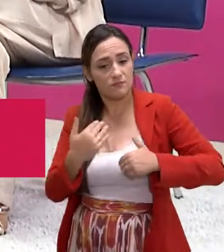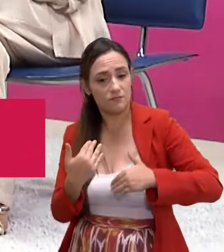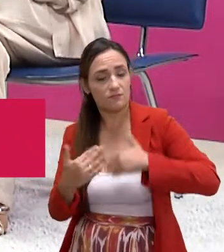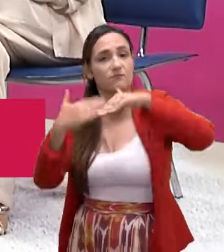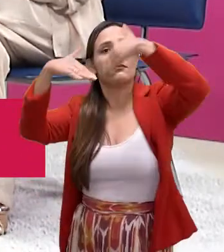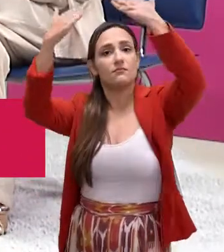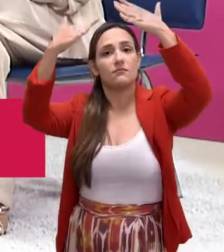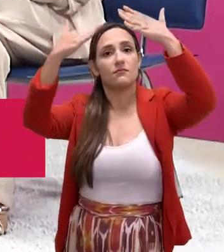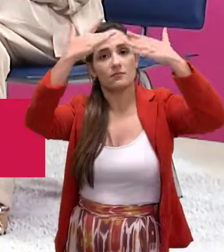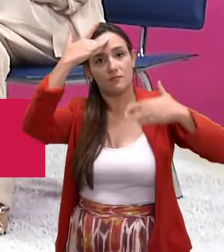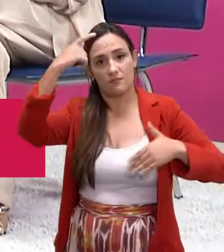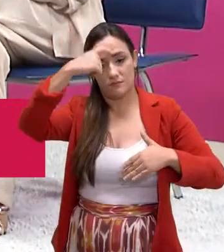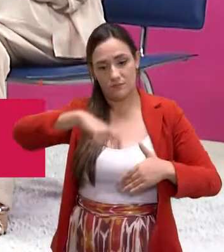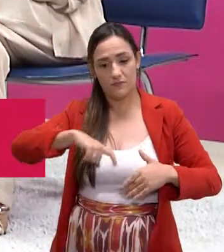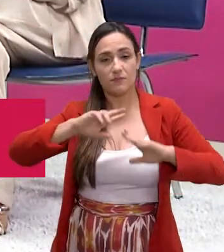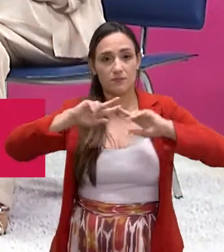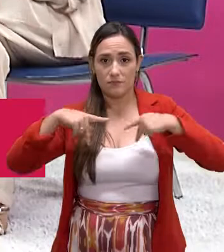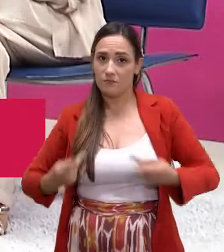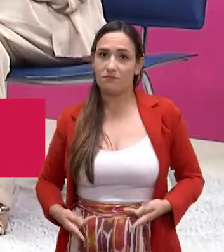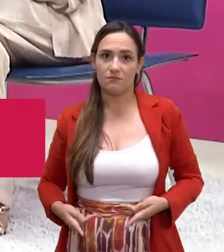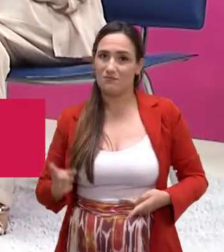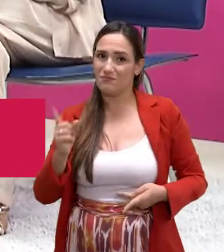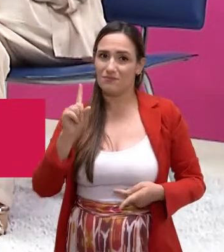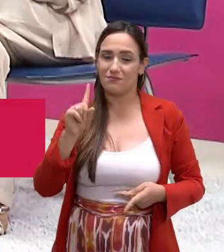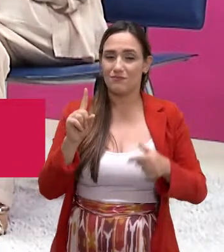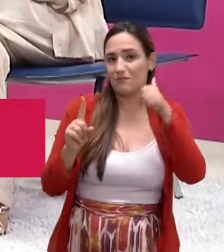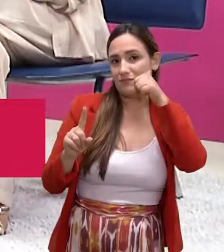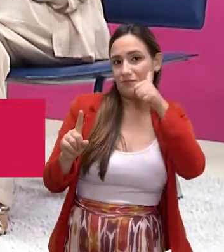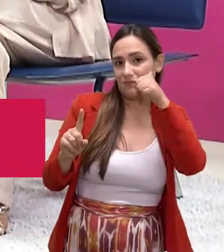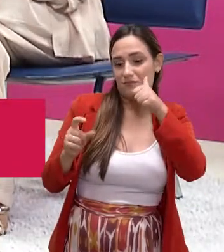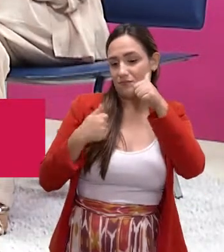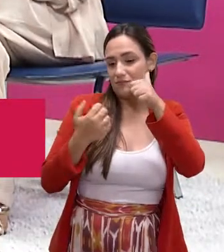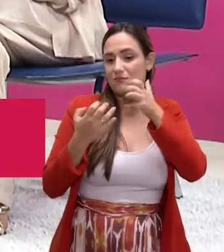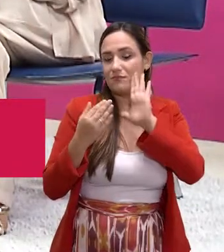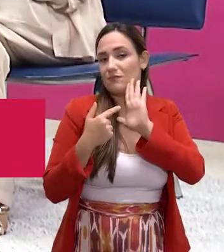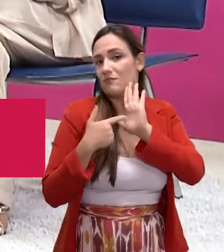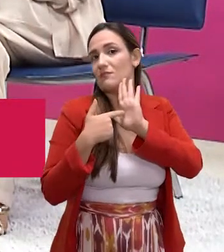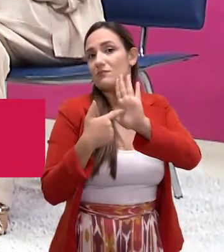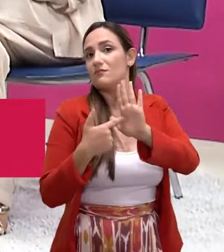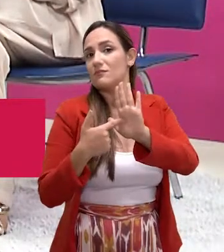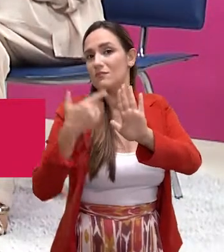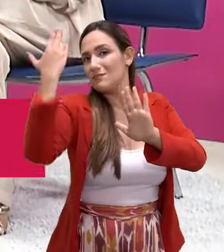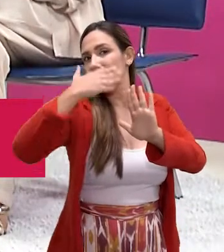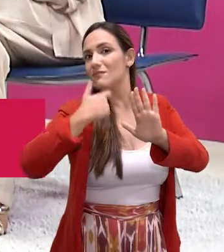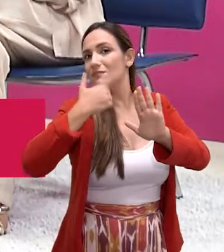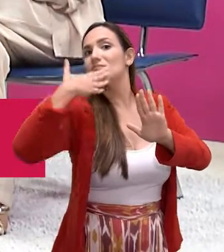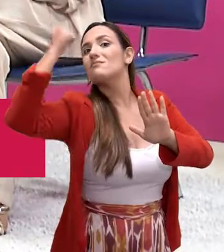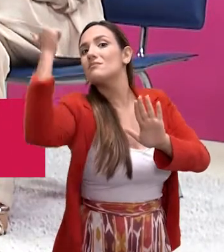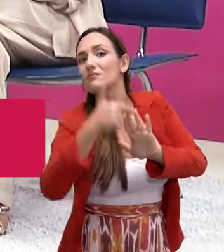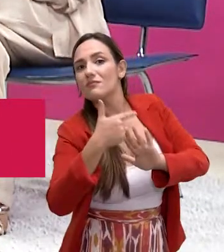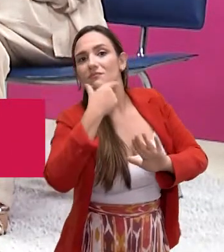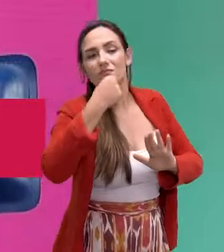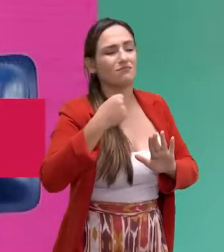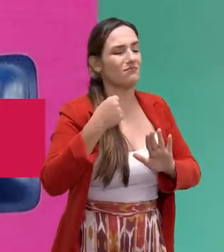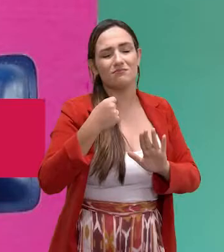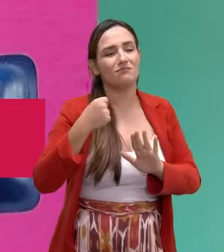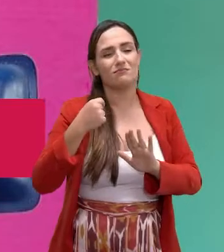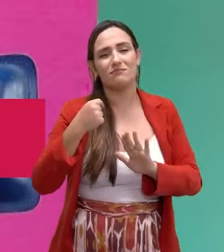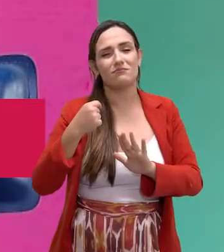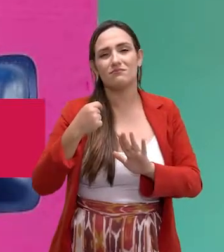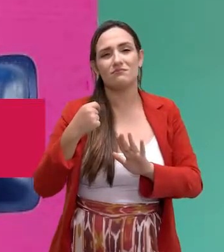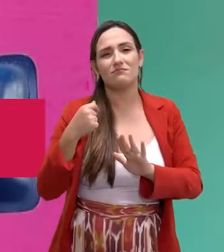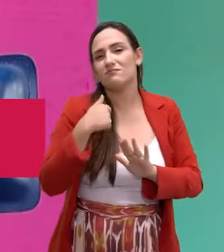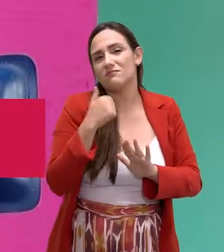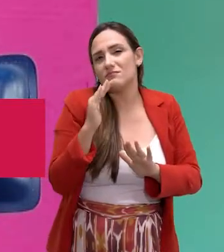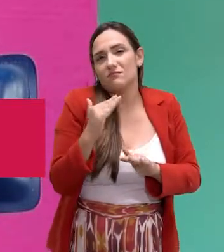Enquanto pessoas, enquanto ser humano. Não enquanto mulher a provar que eu sou melhor do que um homem. Porque eu acho que isso eu fui